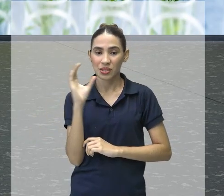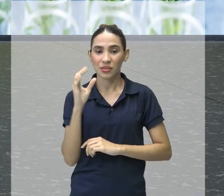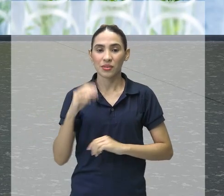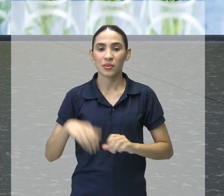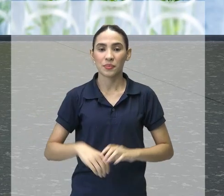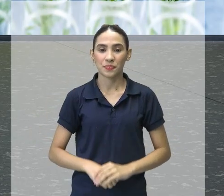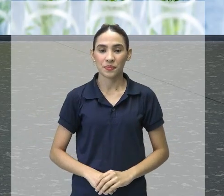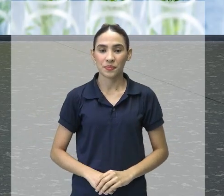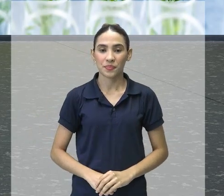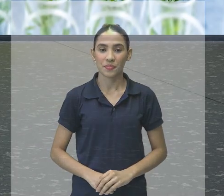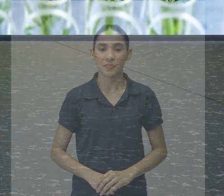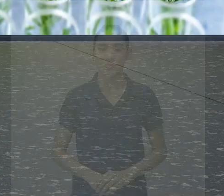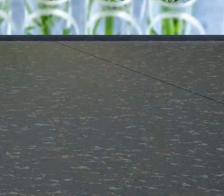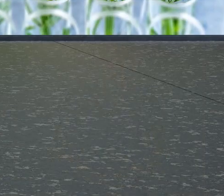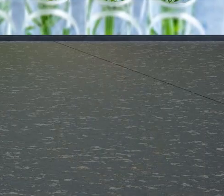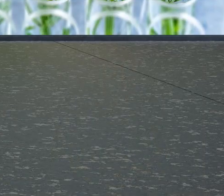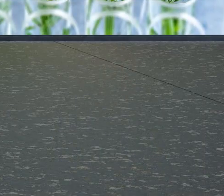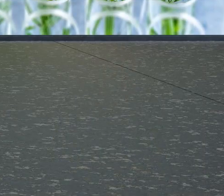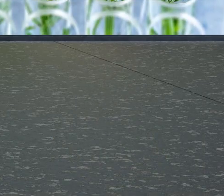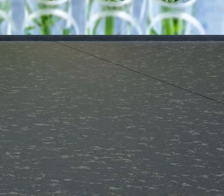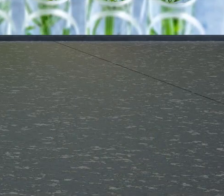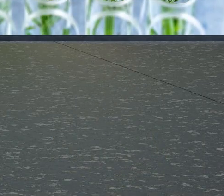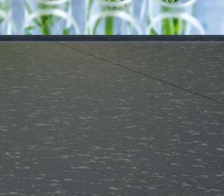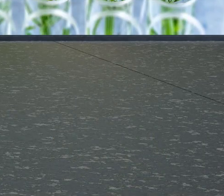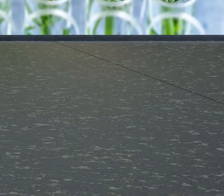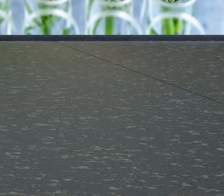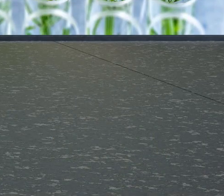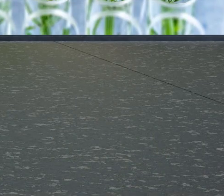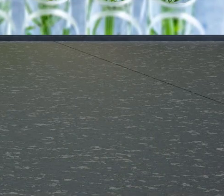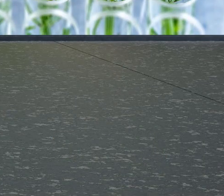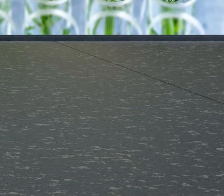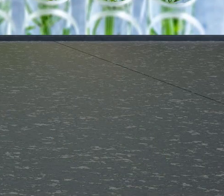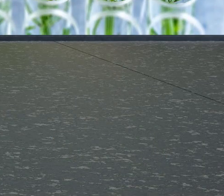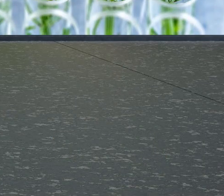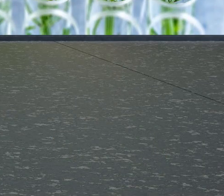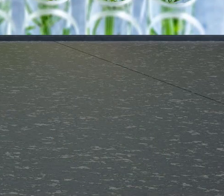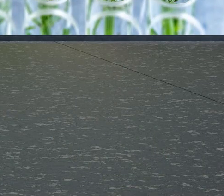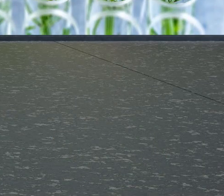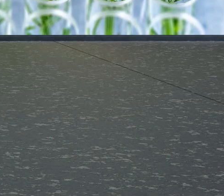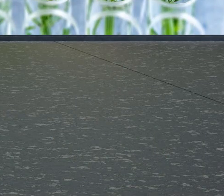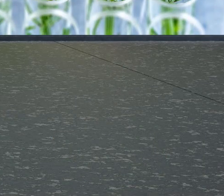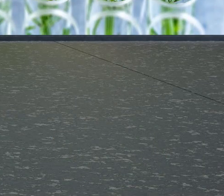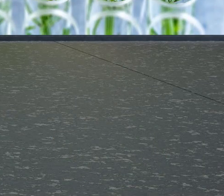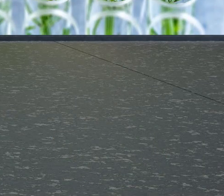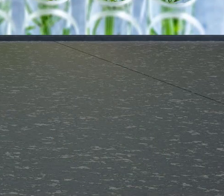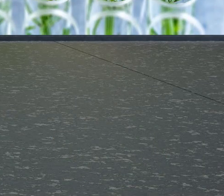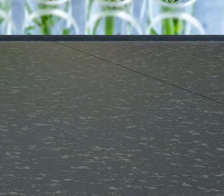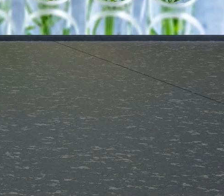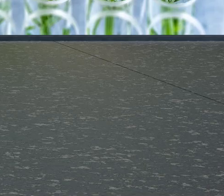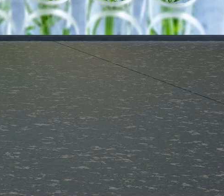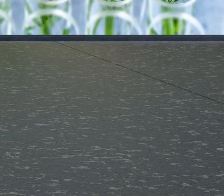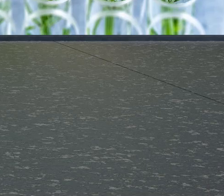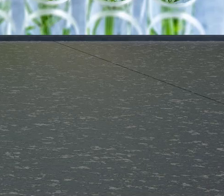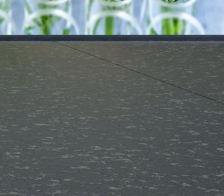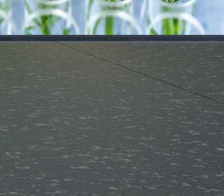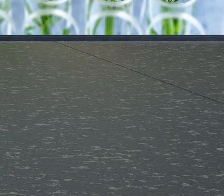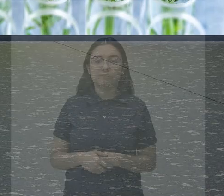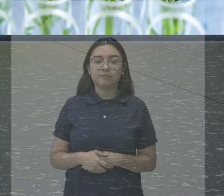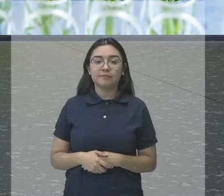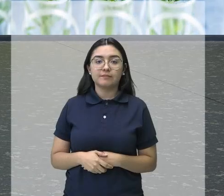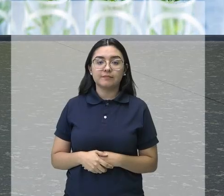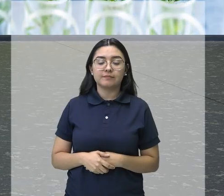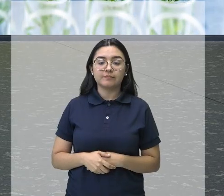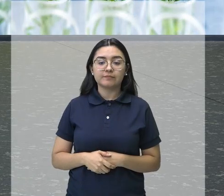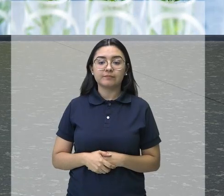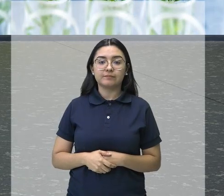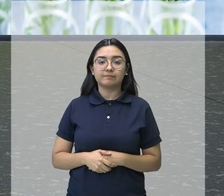científico. Através da ciência, estes tubos de ensaio trarão para nós conhecimento para